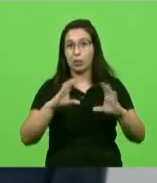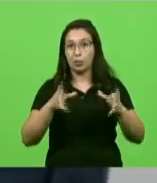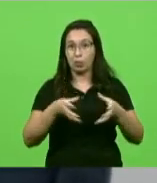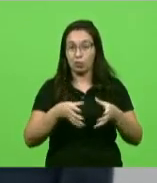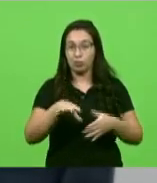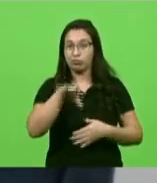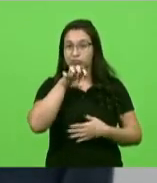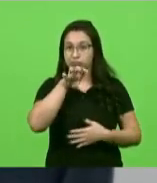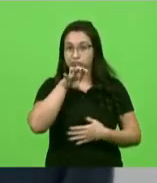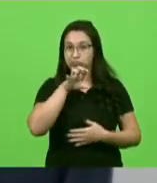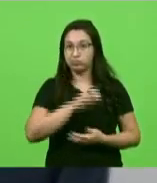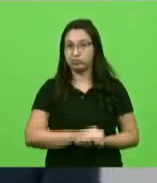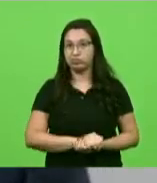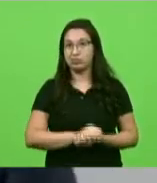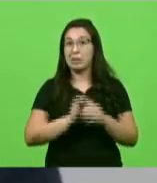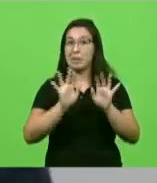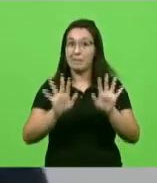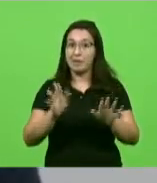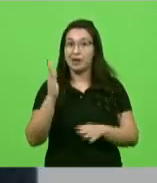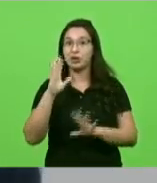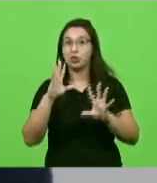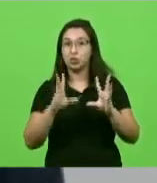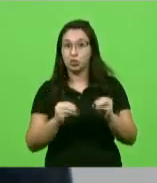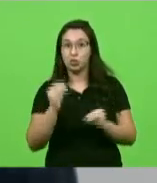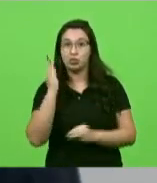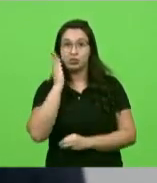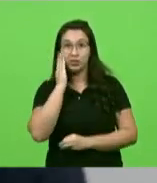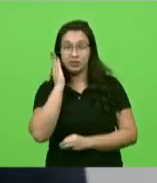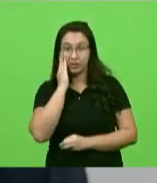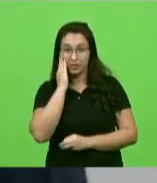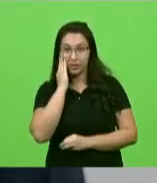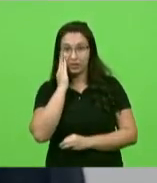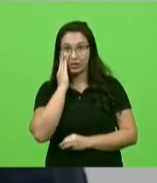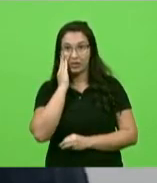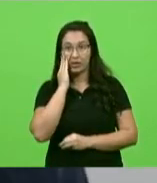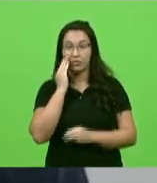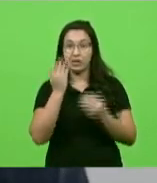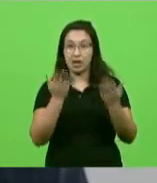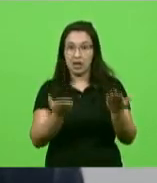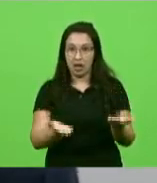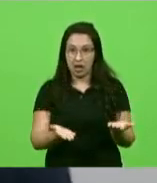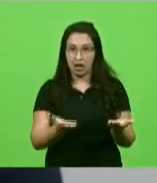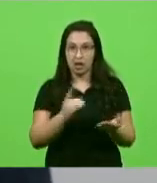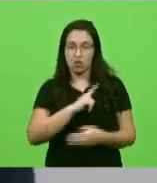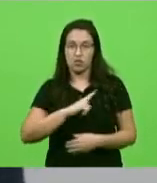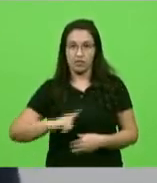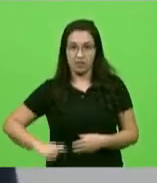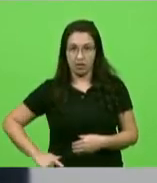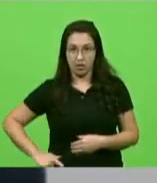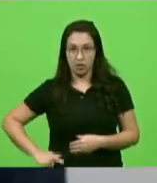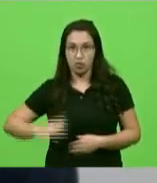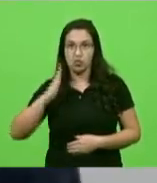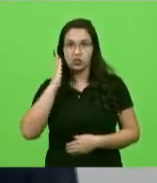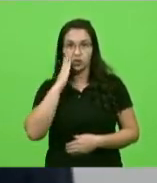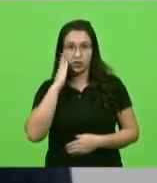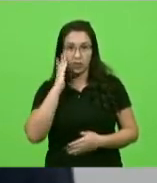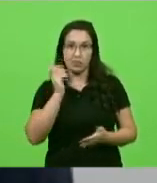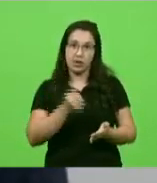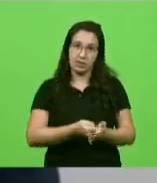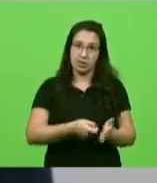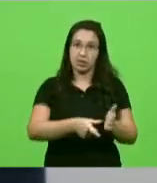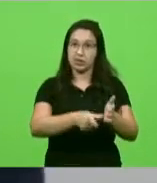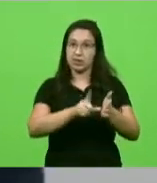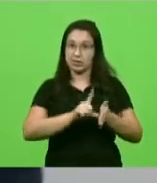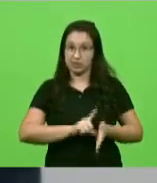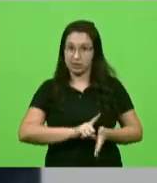Fato esse que se diagnostica como a possível ciência do senhor governador do estado a respeito do pagamento